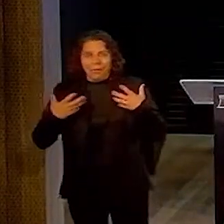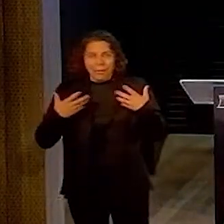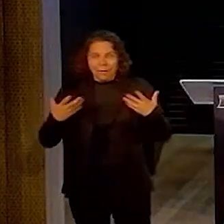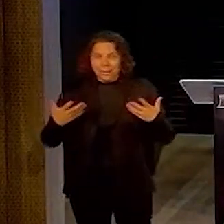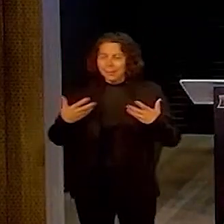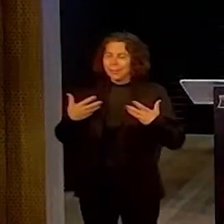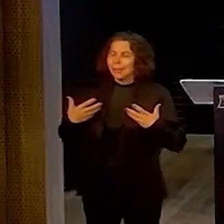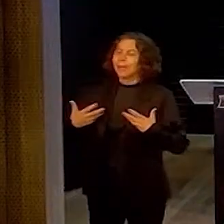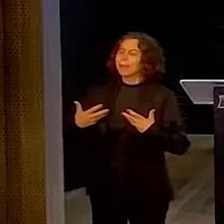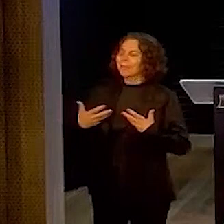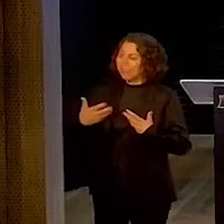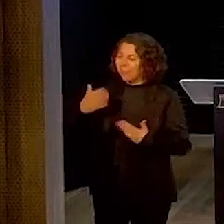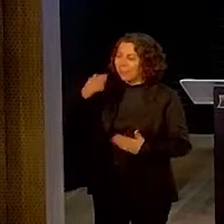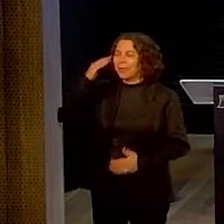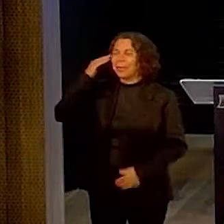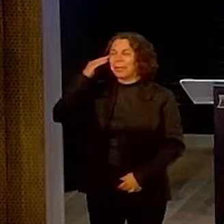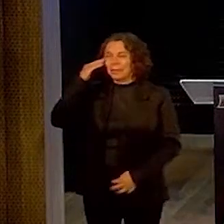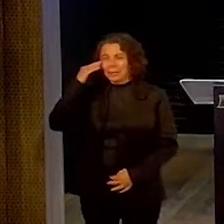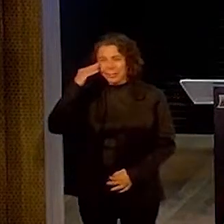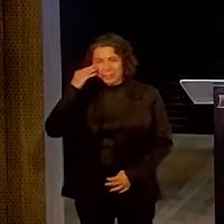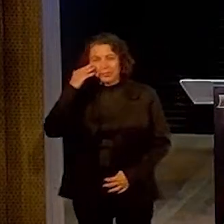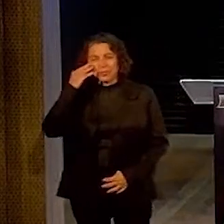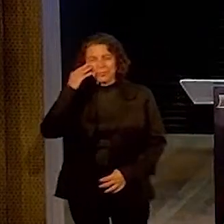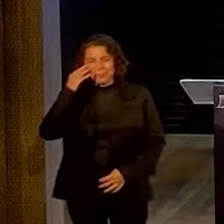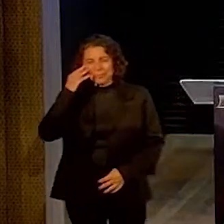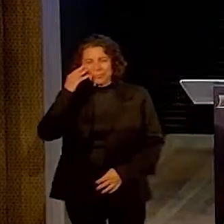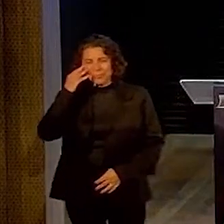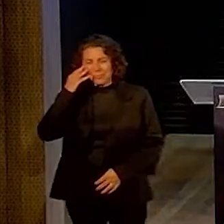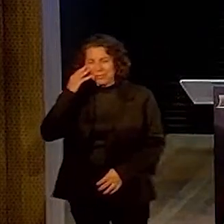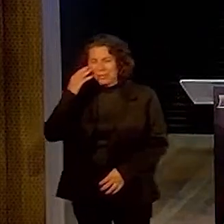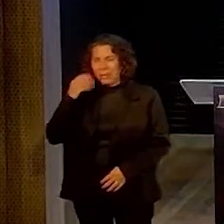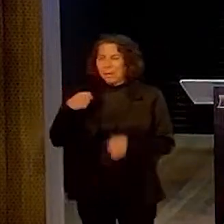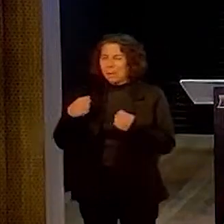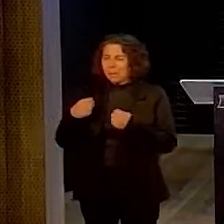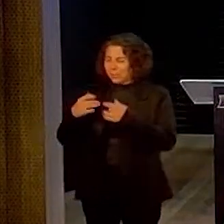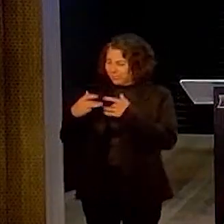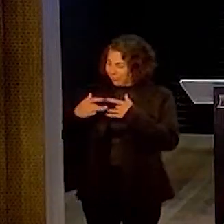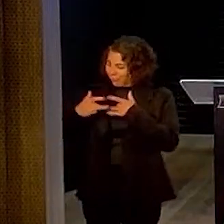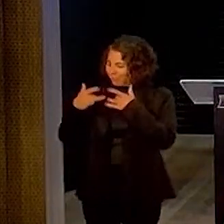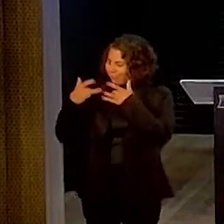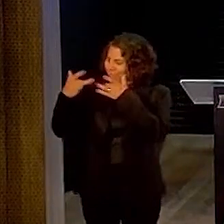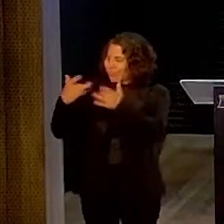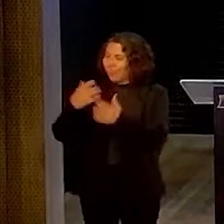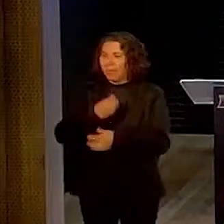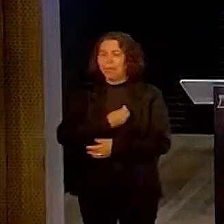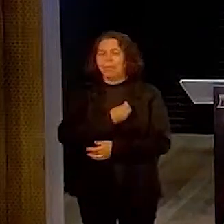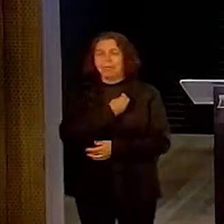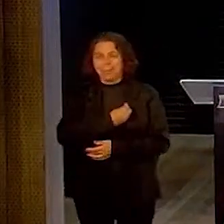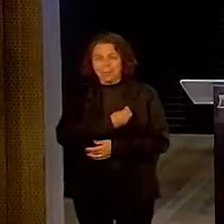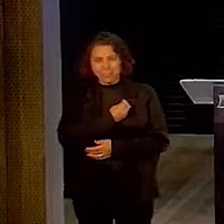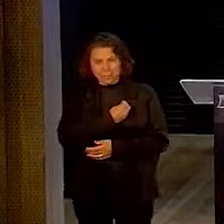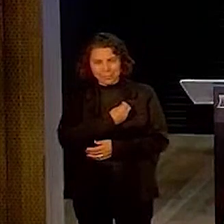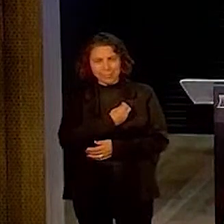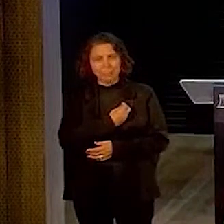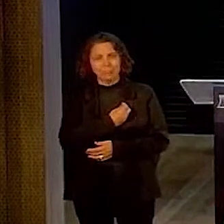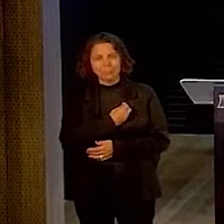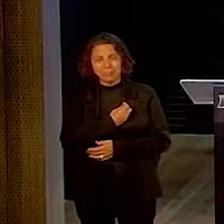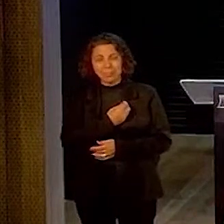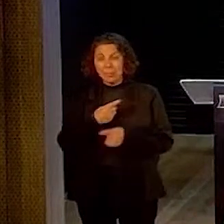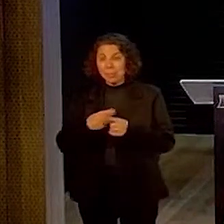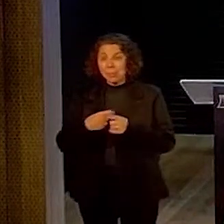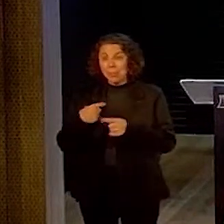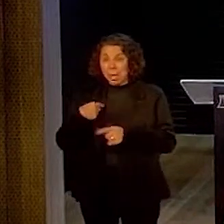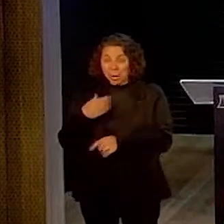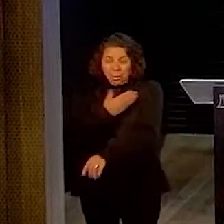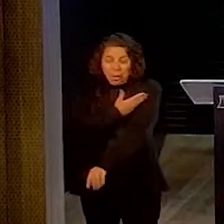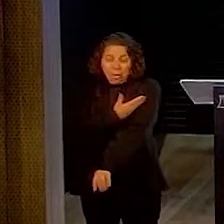ali eu entendi que eu teria que dar minha vida para o próximo porque eu dava tudo que sobrava eu